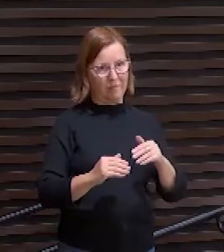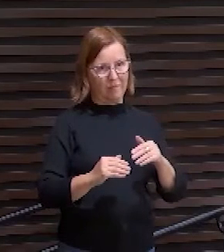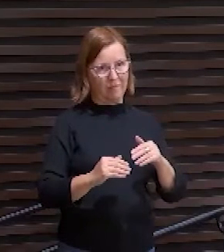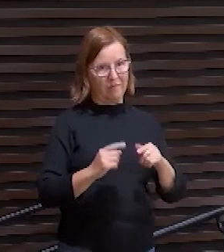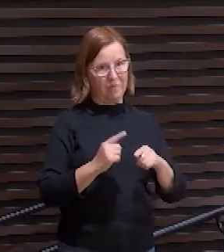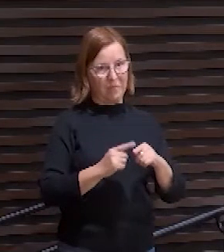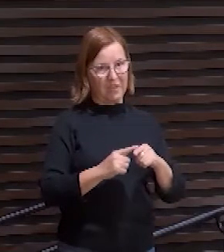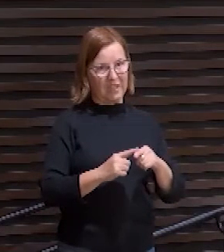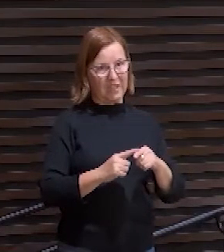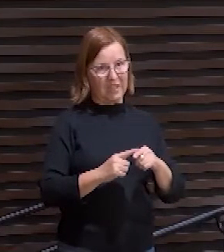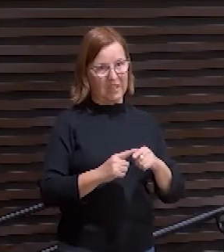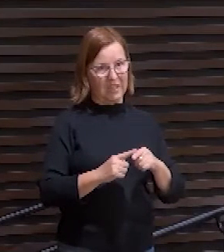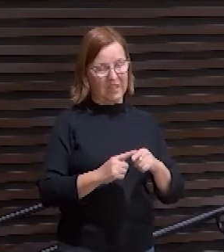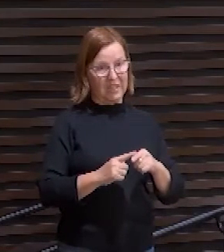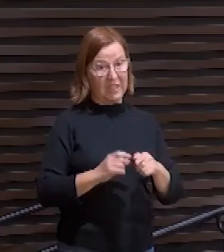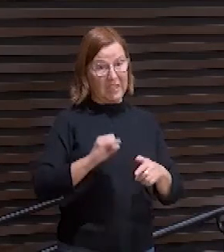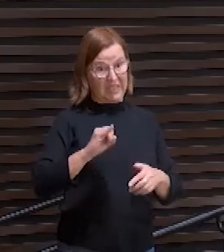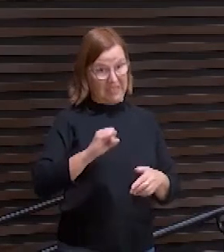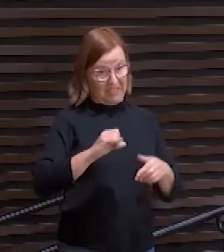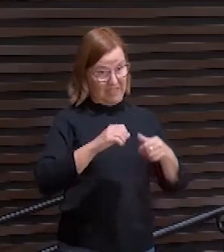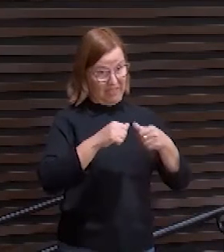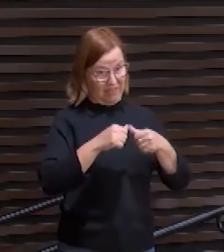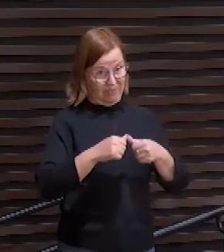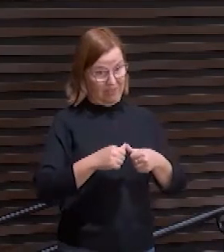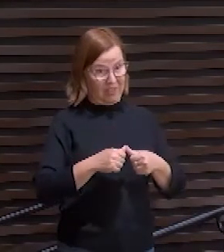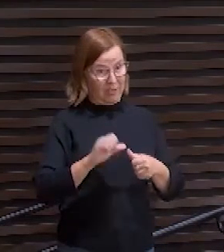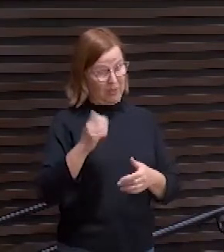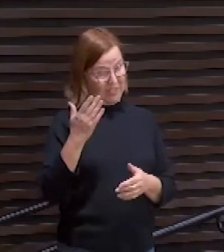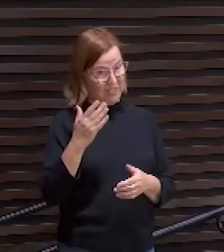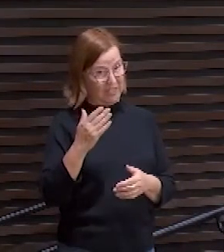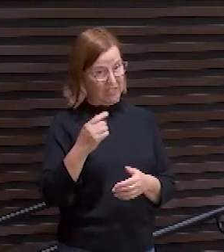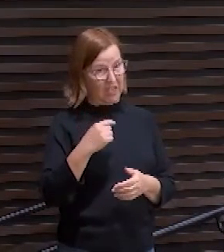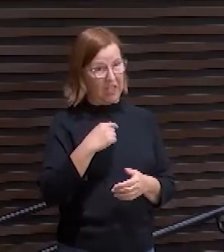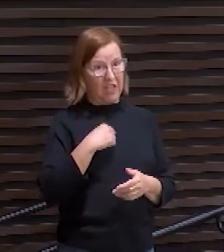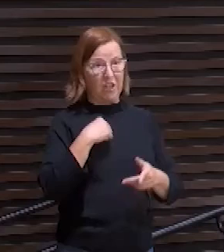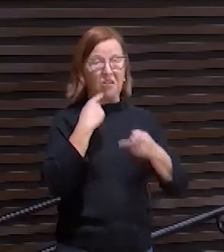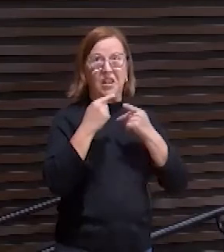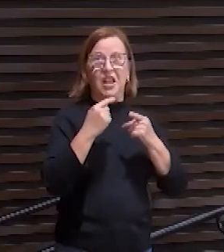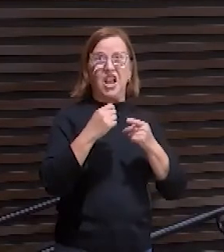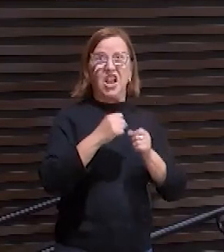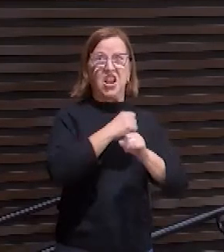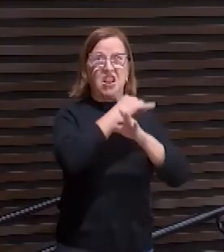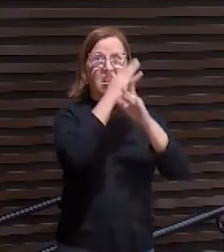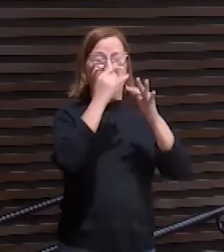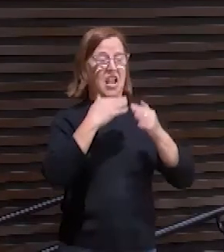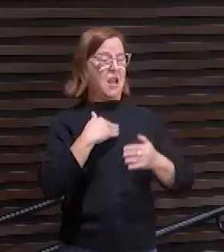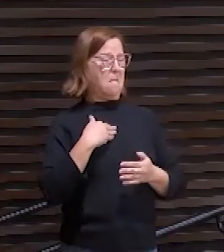Iríamos dizer assim, glória a mim, louvado seja eu. Né?